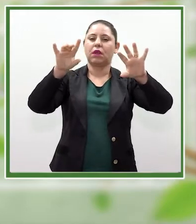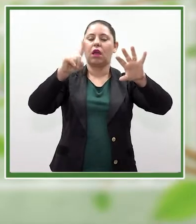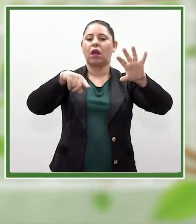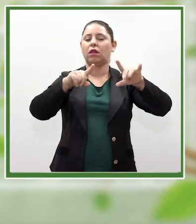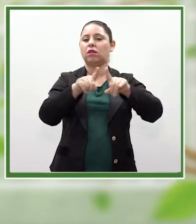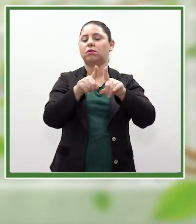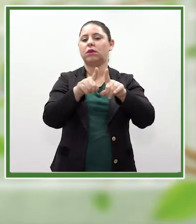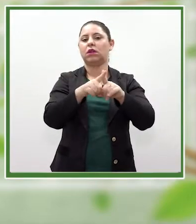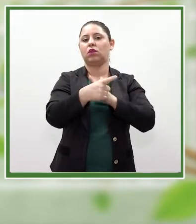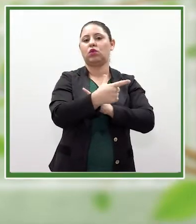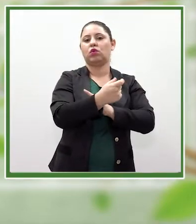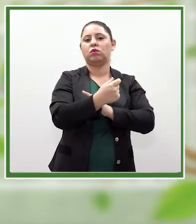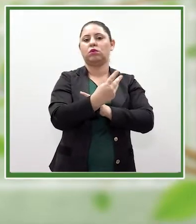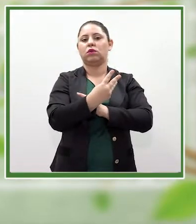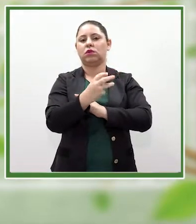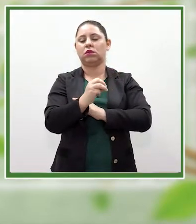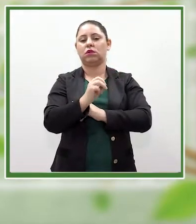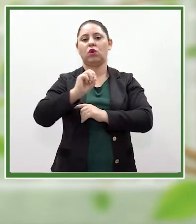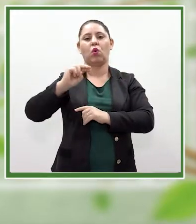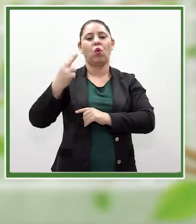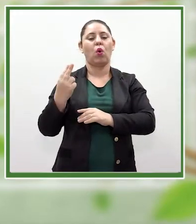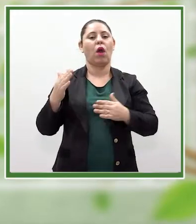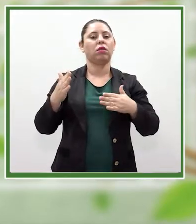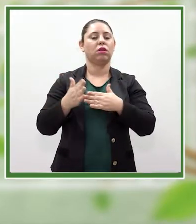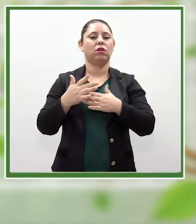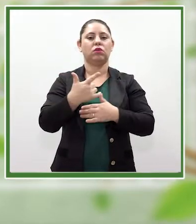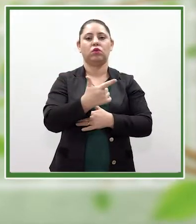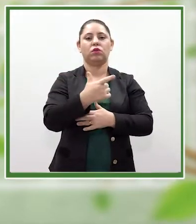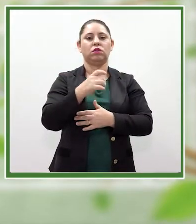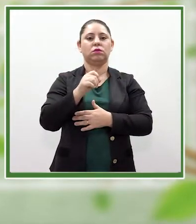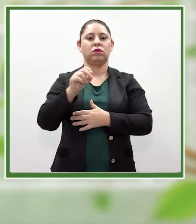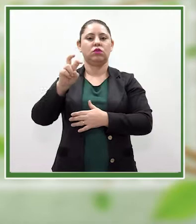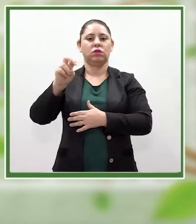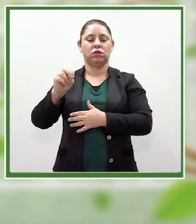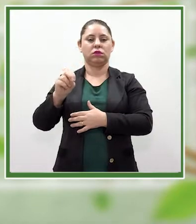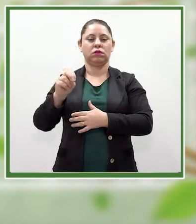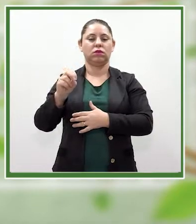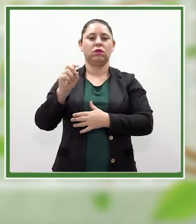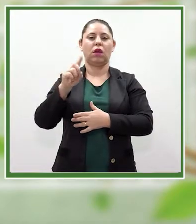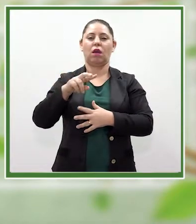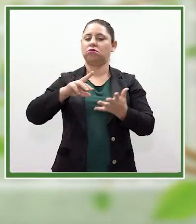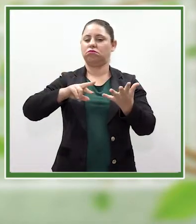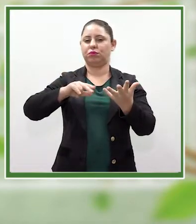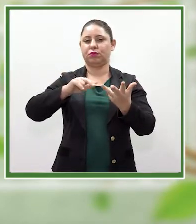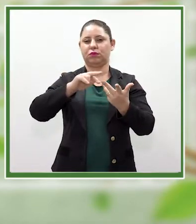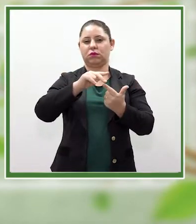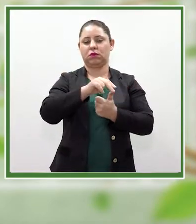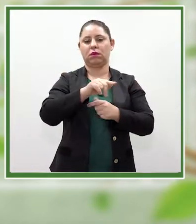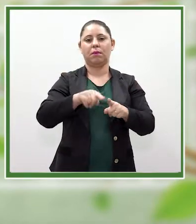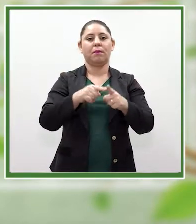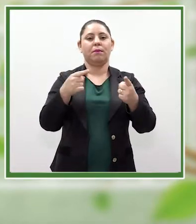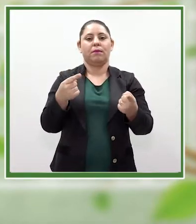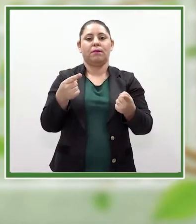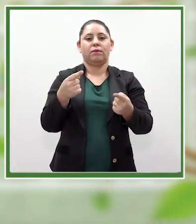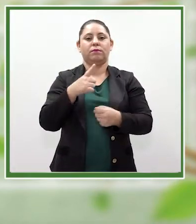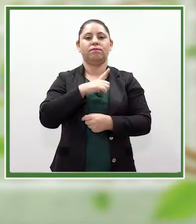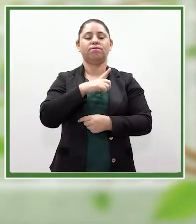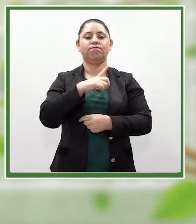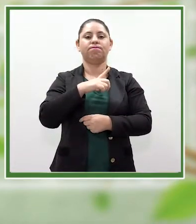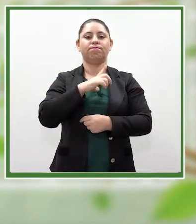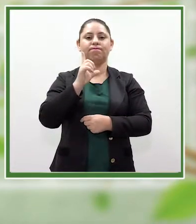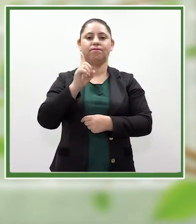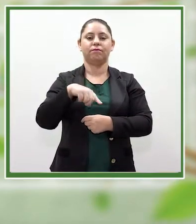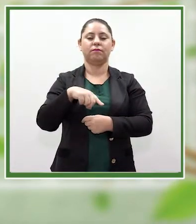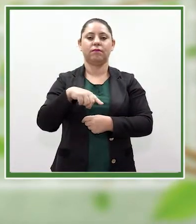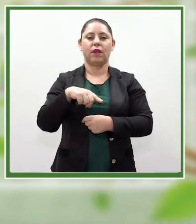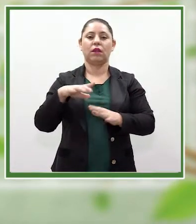grandes empresas com a perspectiva de neutralização das emissões em 2030 ou até 2050, né, são várias